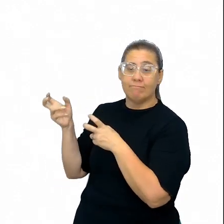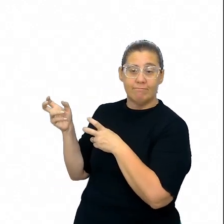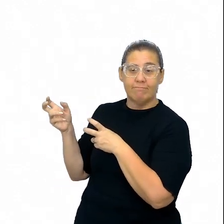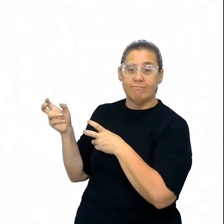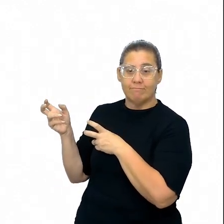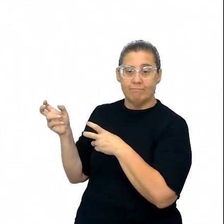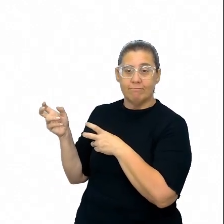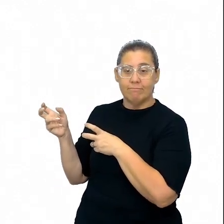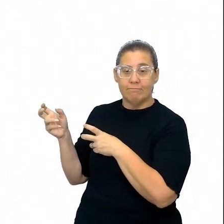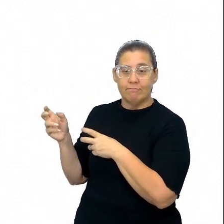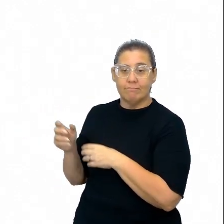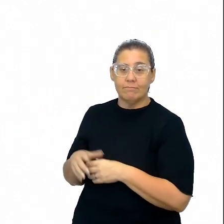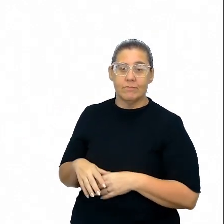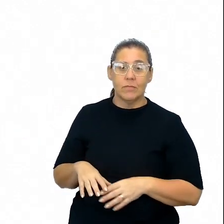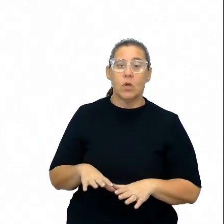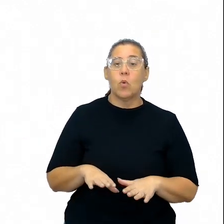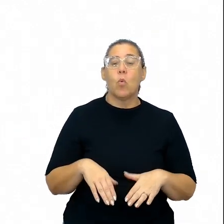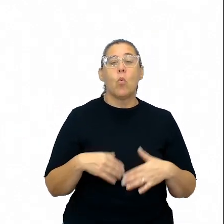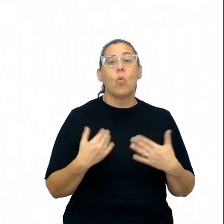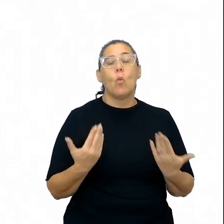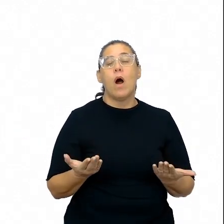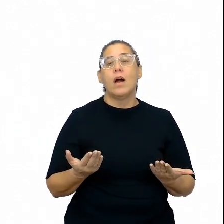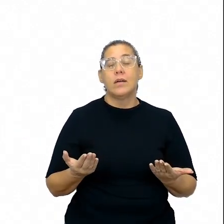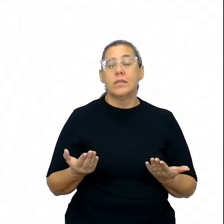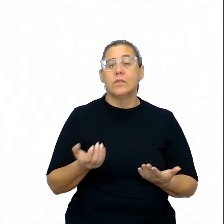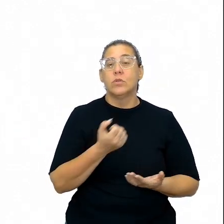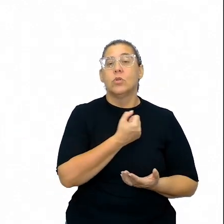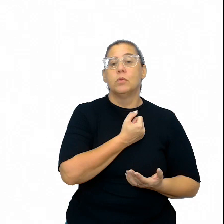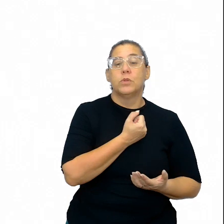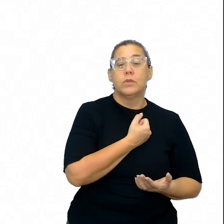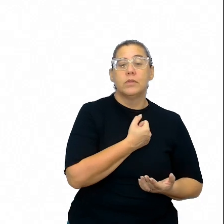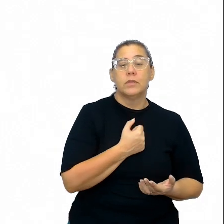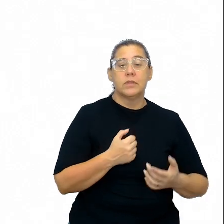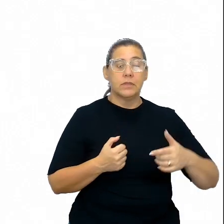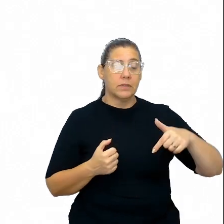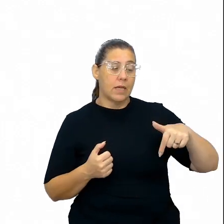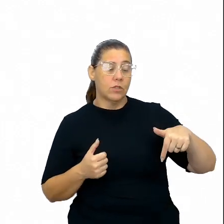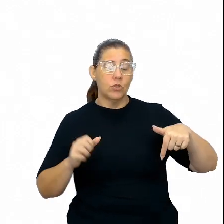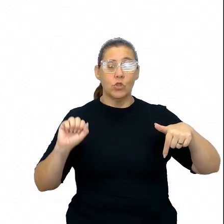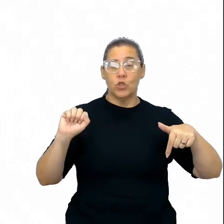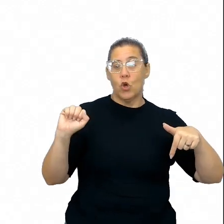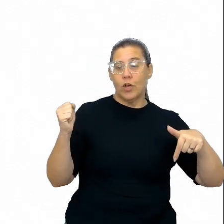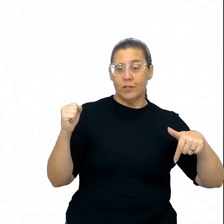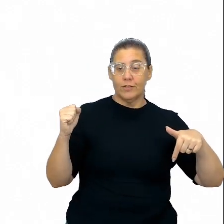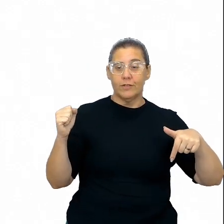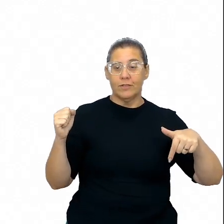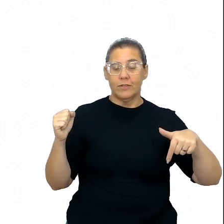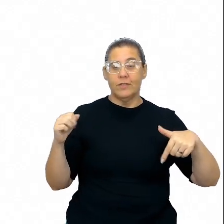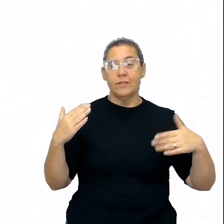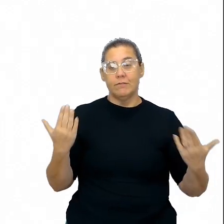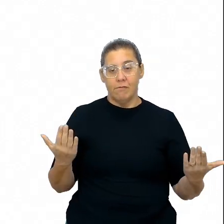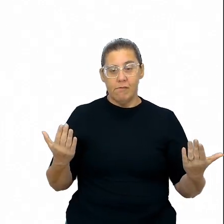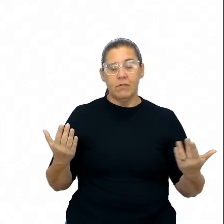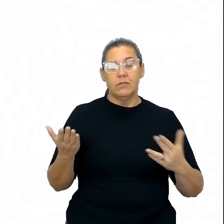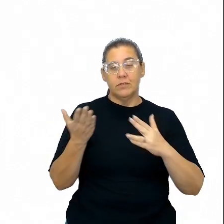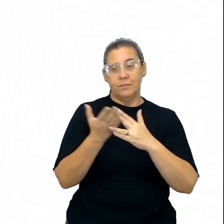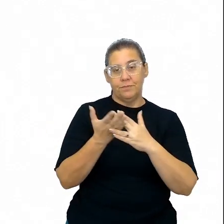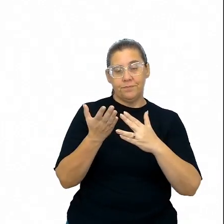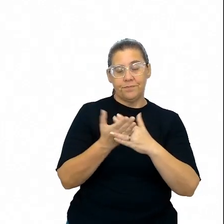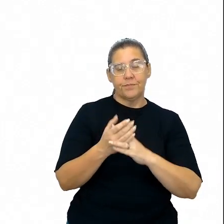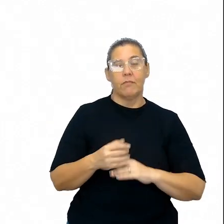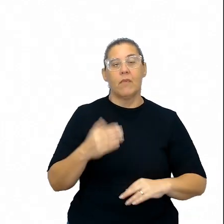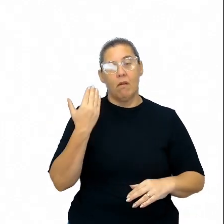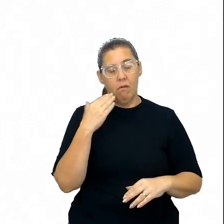nós, está localizado entre quais números inteiros? Entre o 7 e o 8. É aí que teria que marcar. Ele tem que entender isso, que é uma